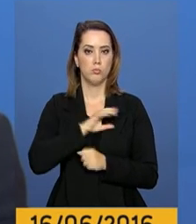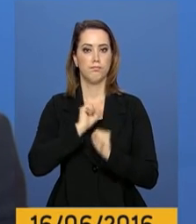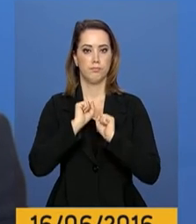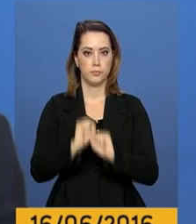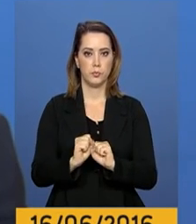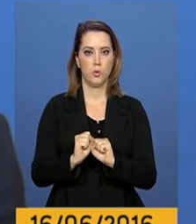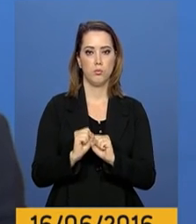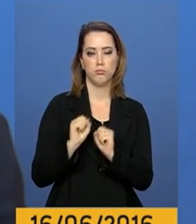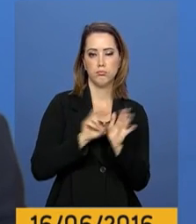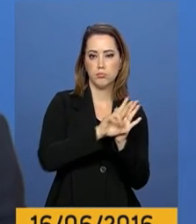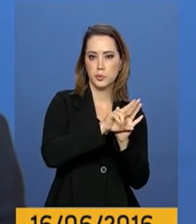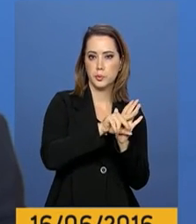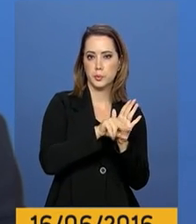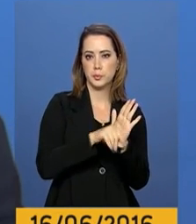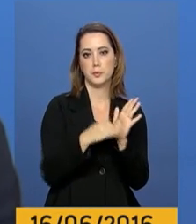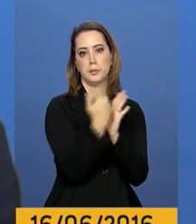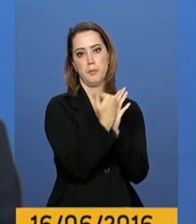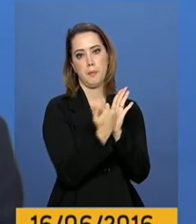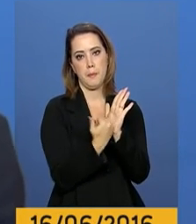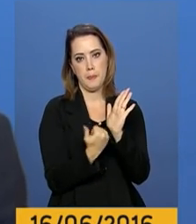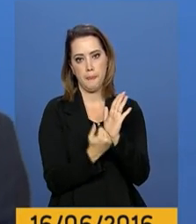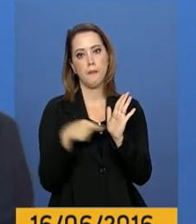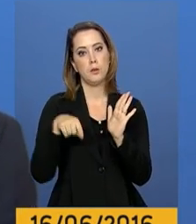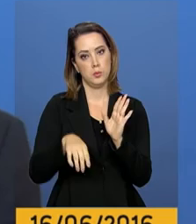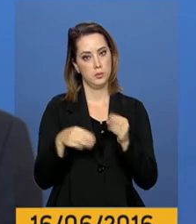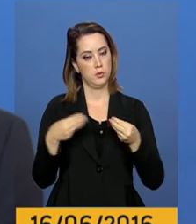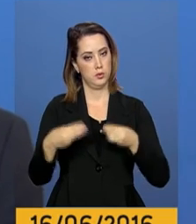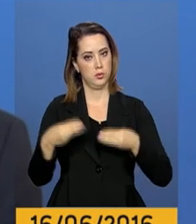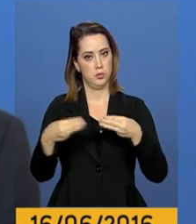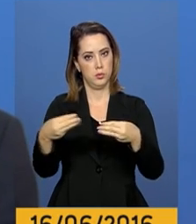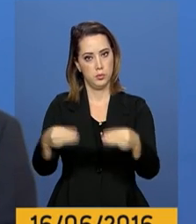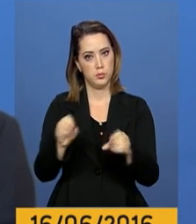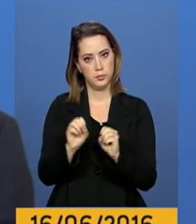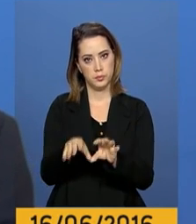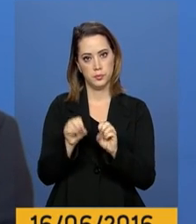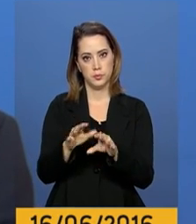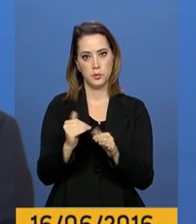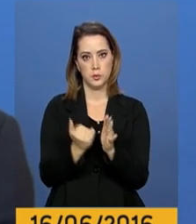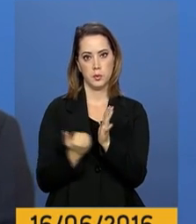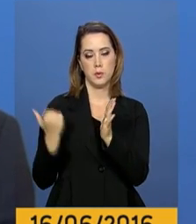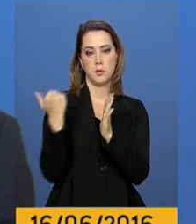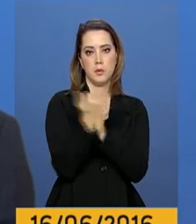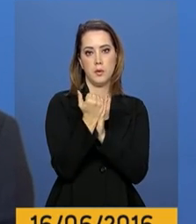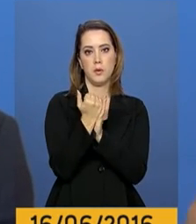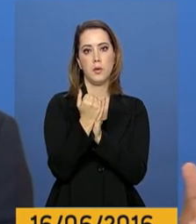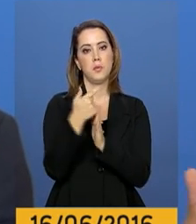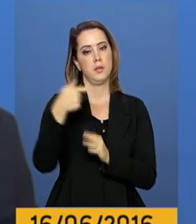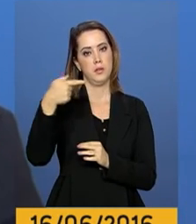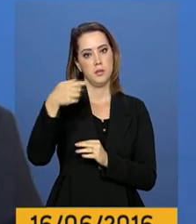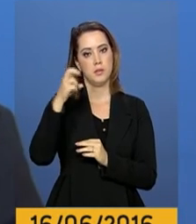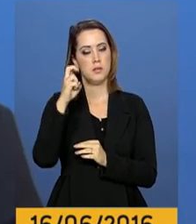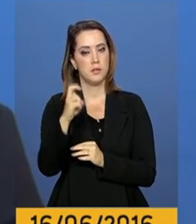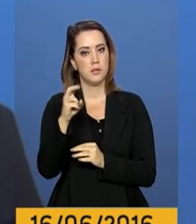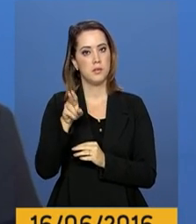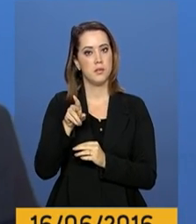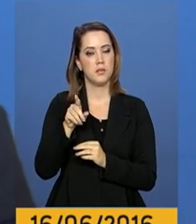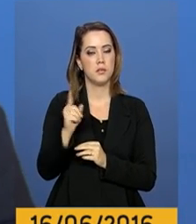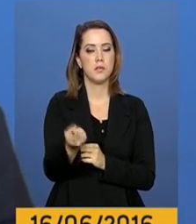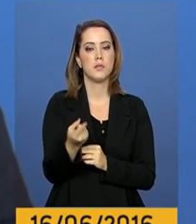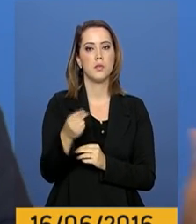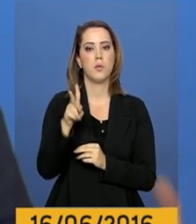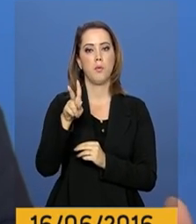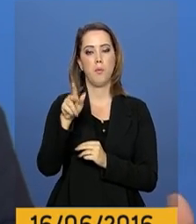projetos estratégicos dentro do Ministério da Educação e mais a ampliação das 75 mil vagas. A gente tem que trabalhar